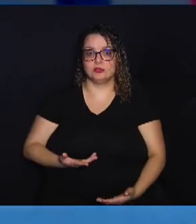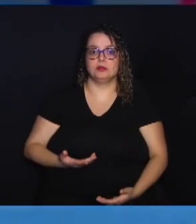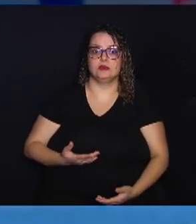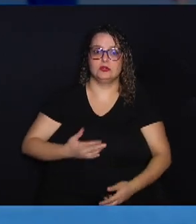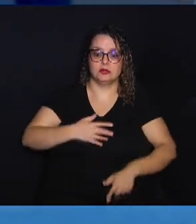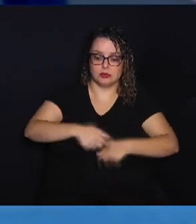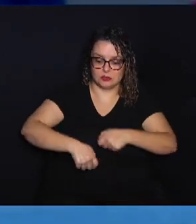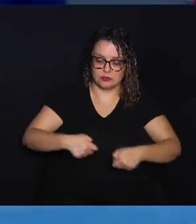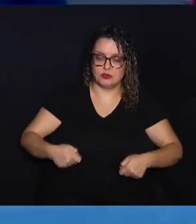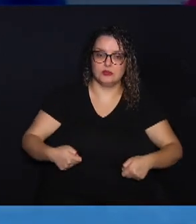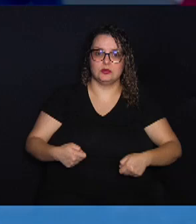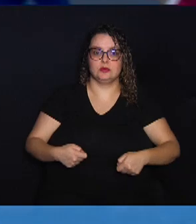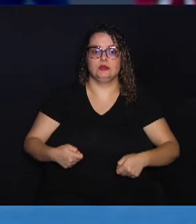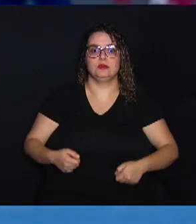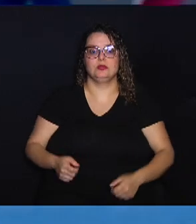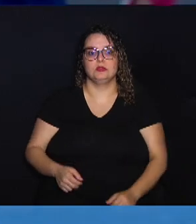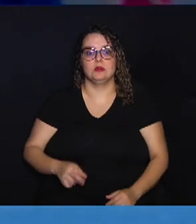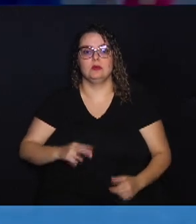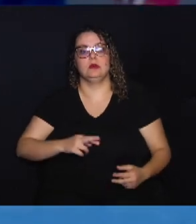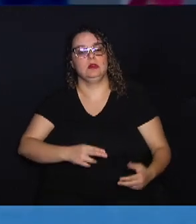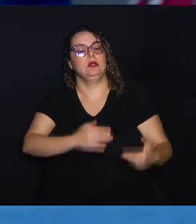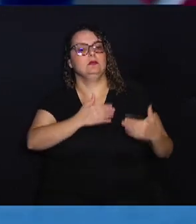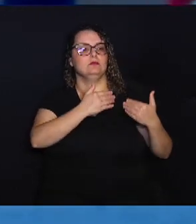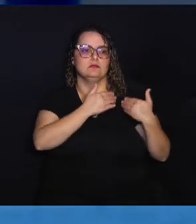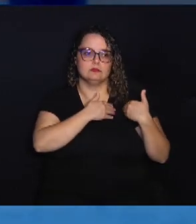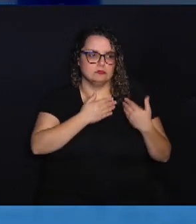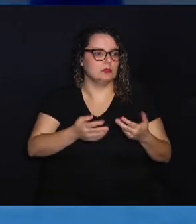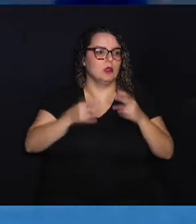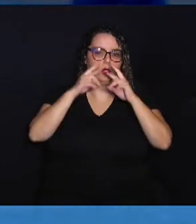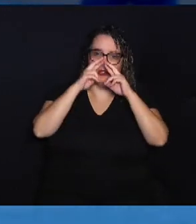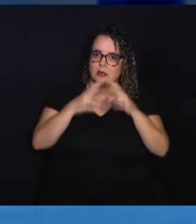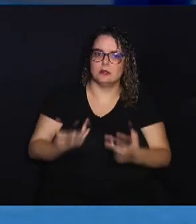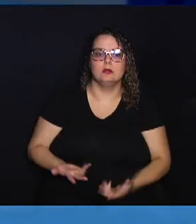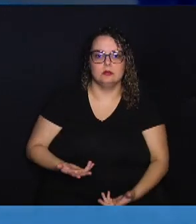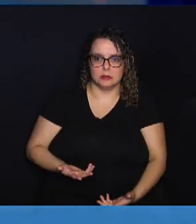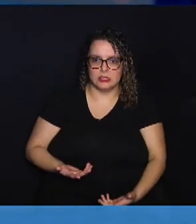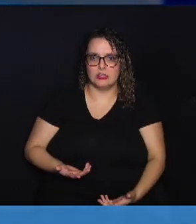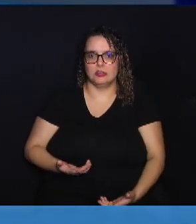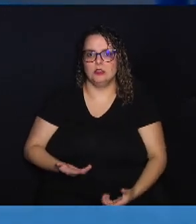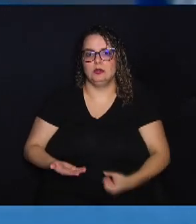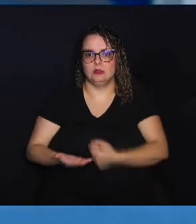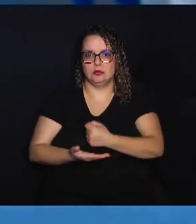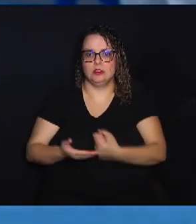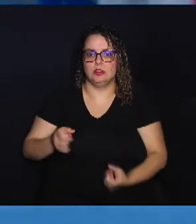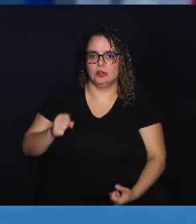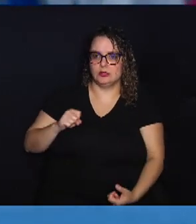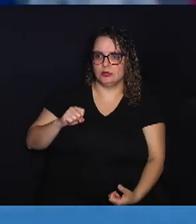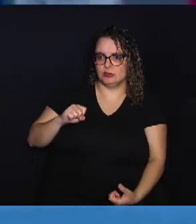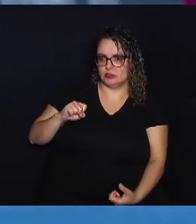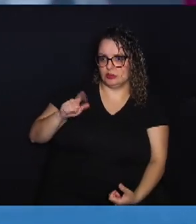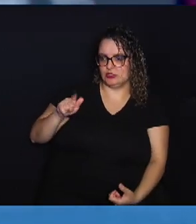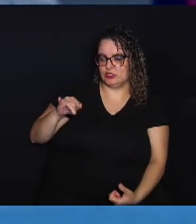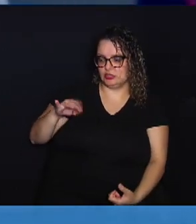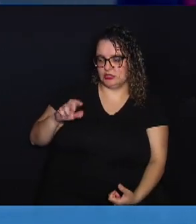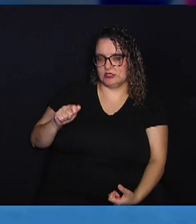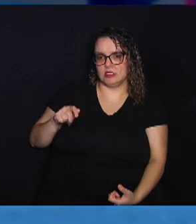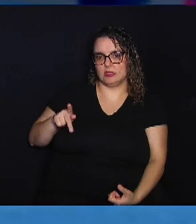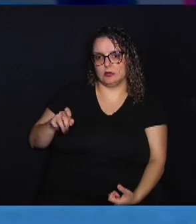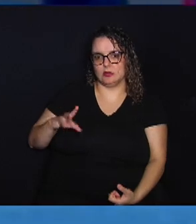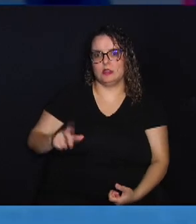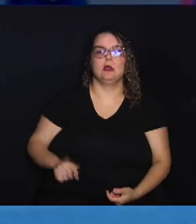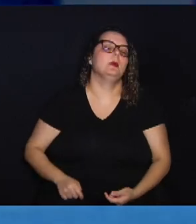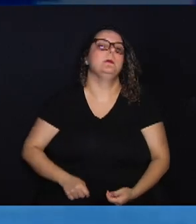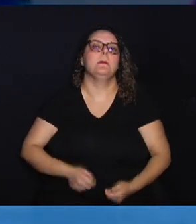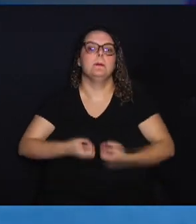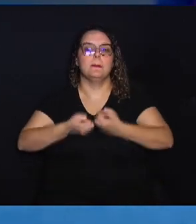do judô. Então, respeito, um dos princípios do judô, que é o Jita Kyoe, benefício e prosperidade